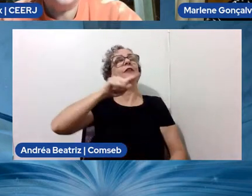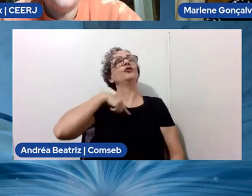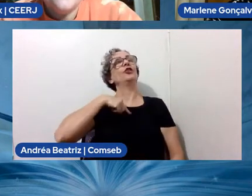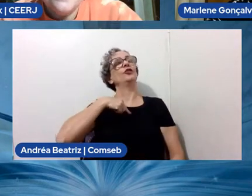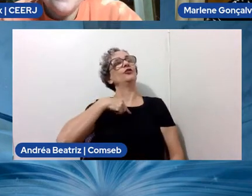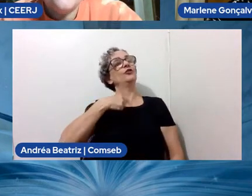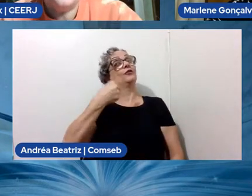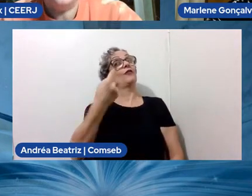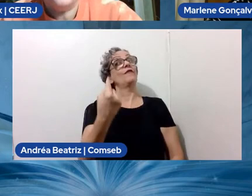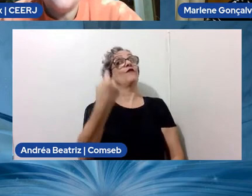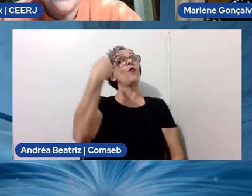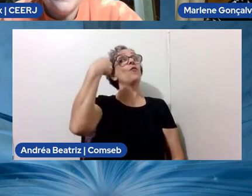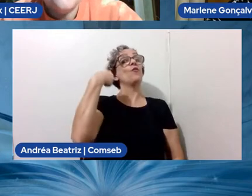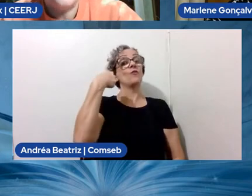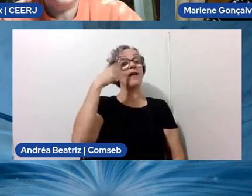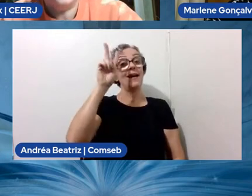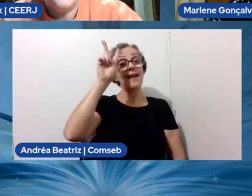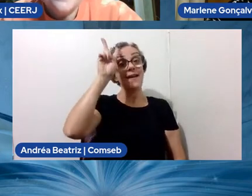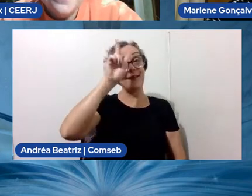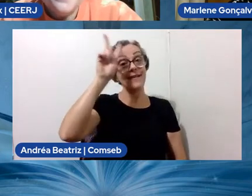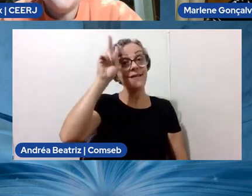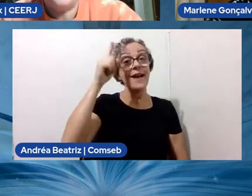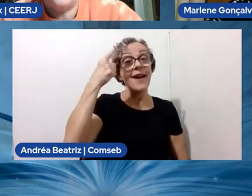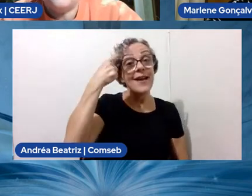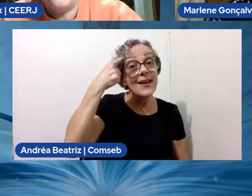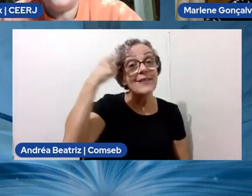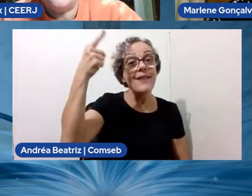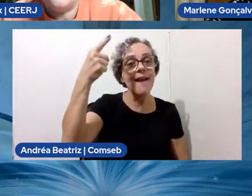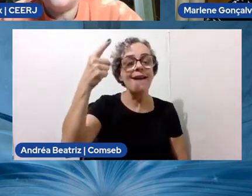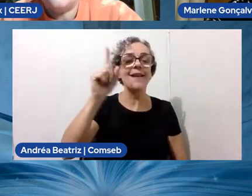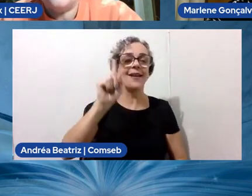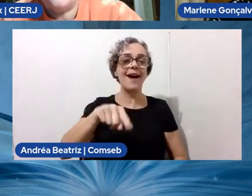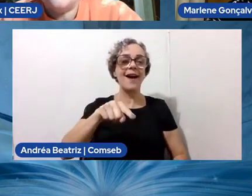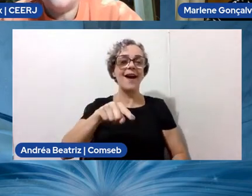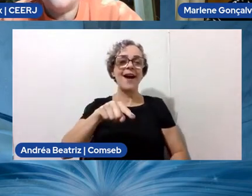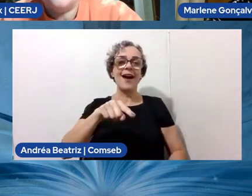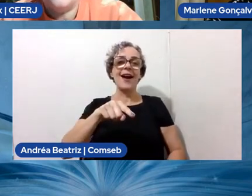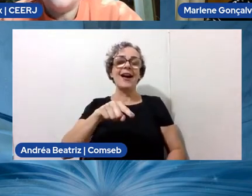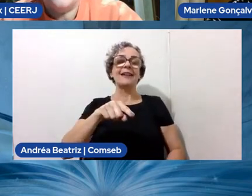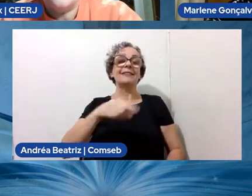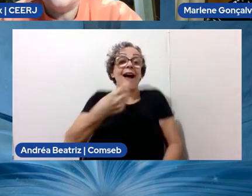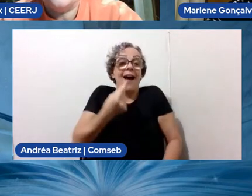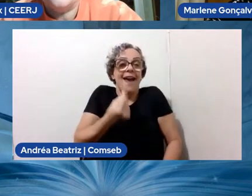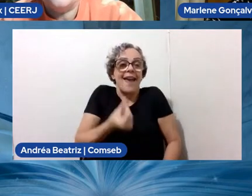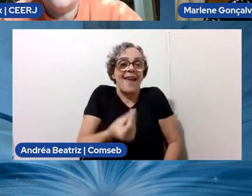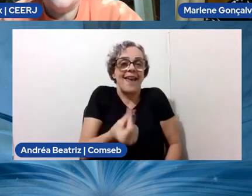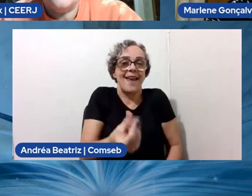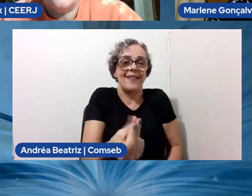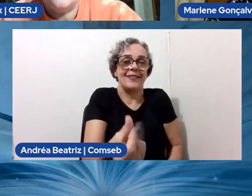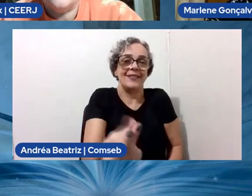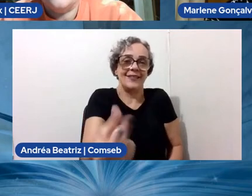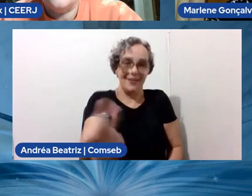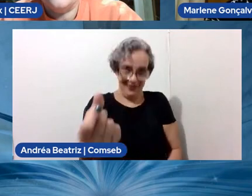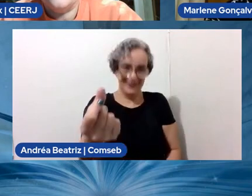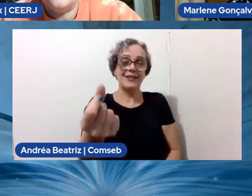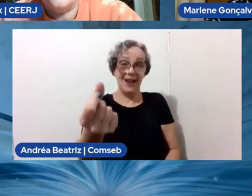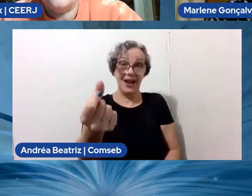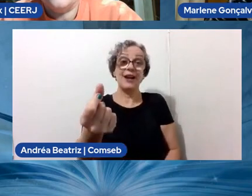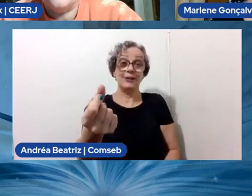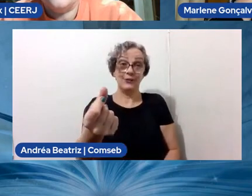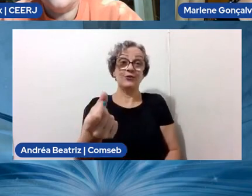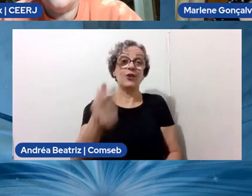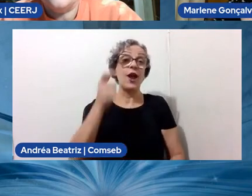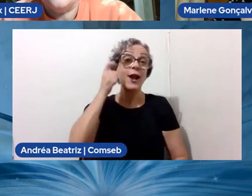qual nós não temos condições ainda de absorver, e que fica no terreno, como Kardec muito bem